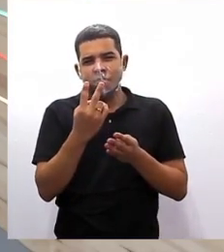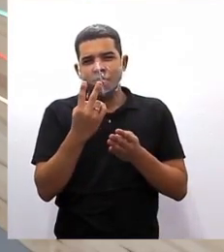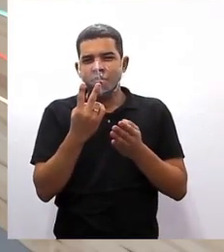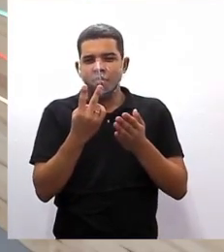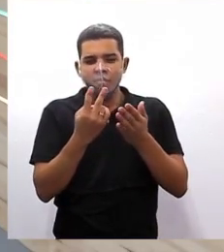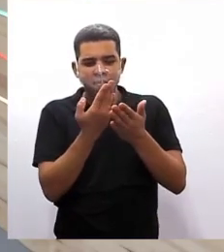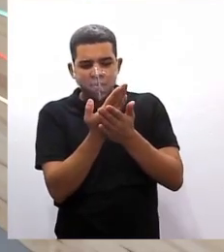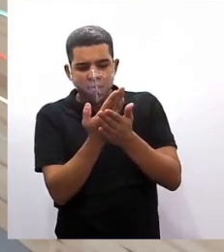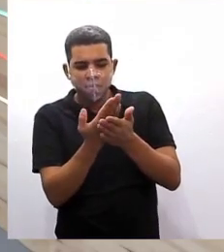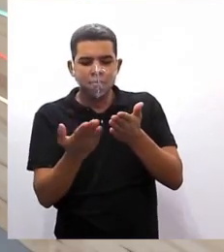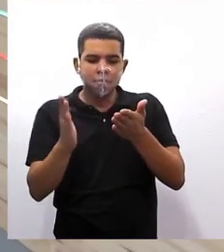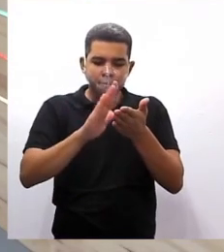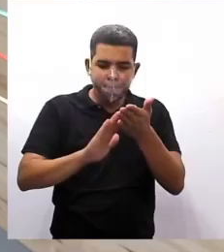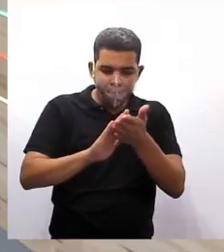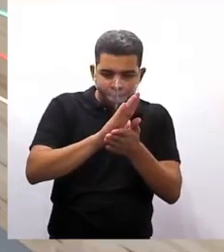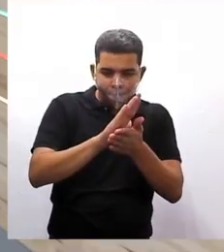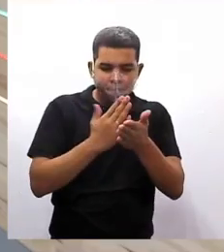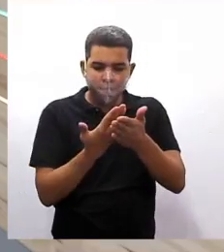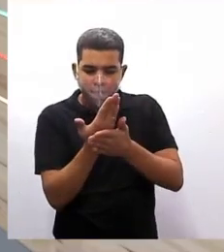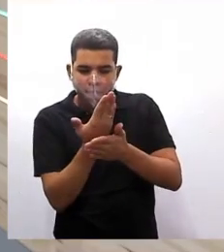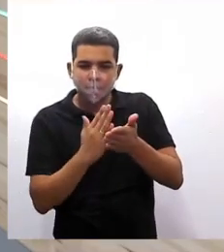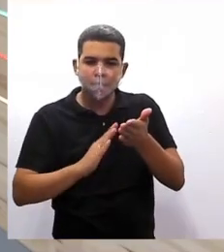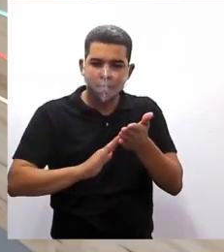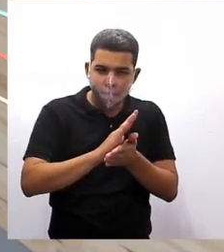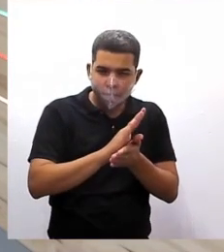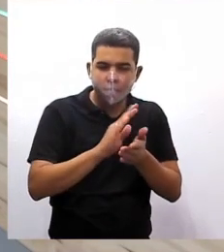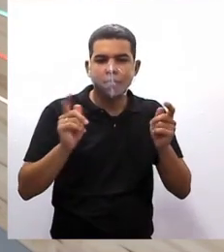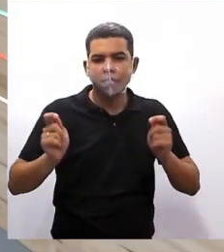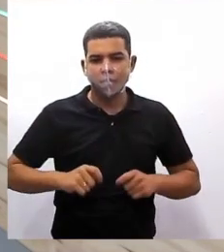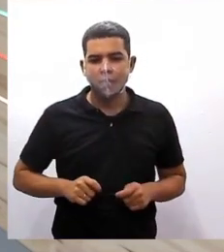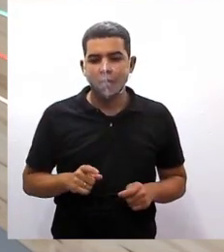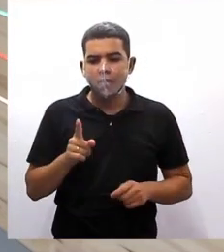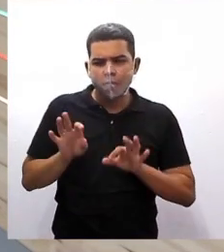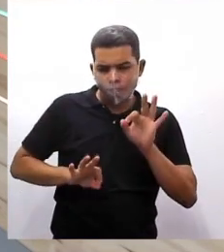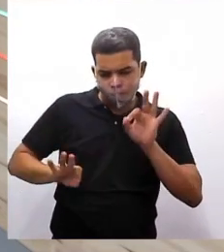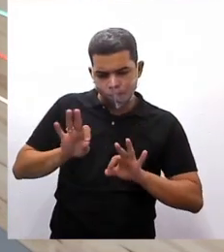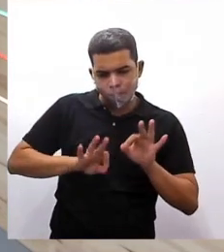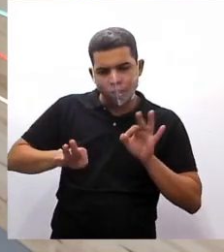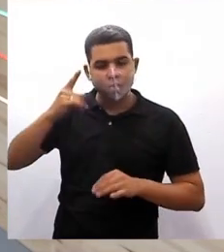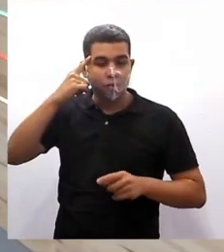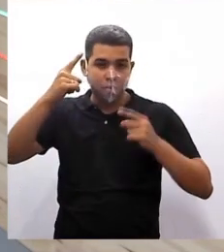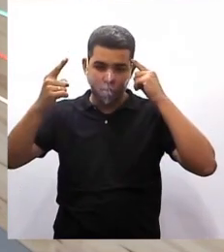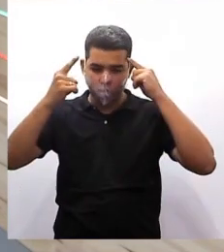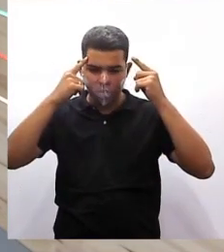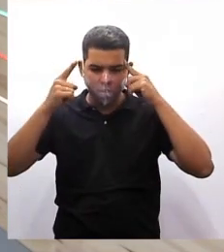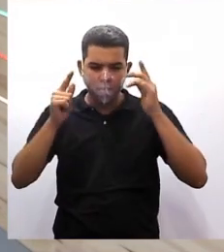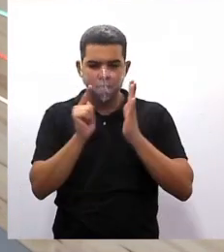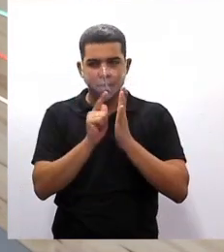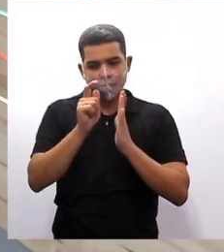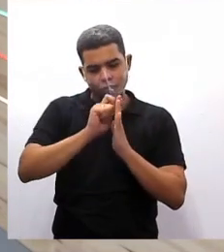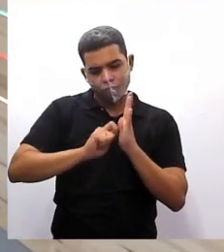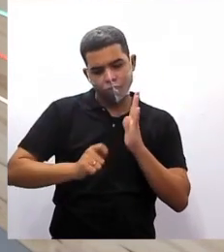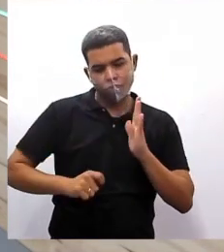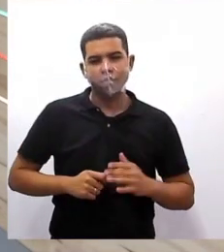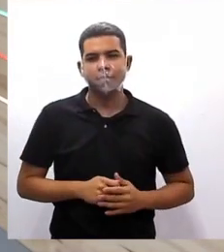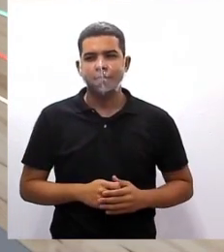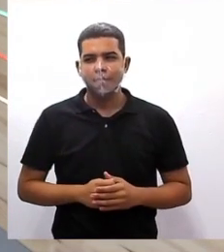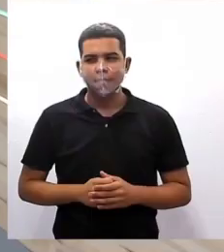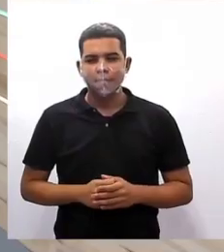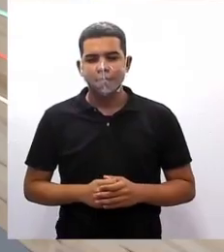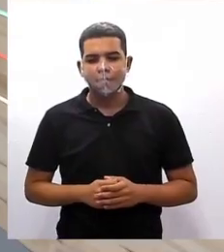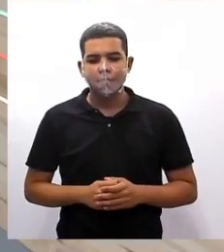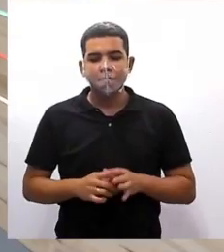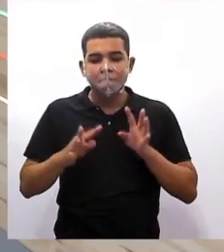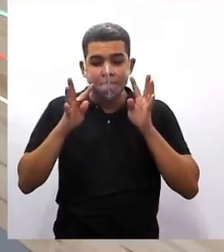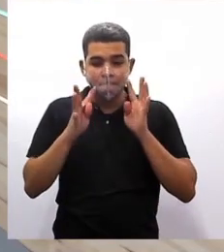Beleza? Então, ó, você, quando olhar a questão, tenta organizar as ideias e colocar no papel. Beleza? Observe